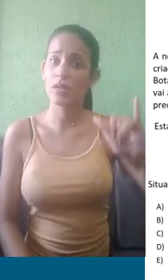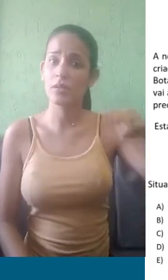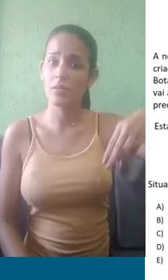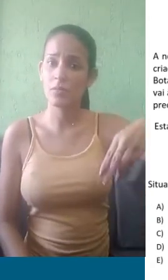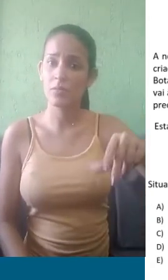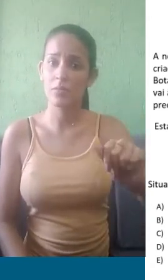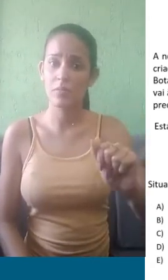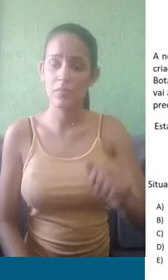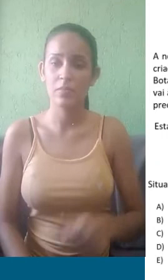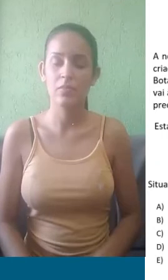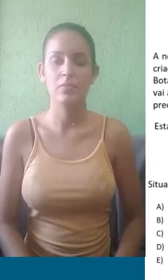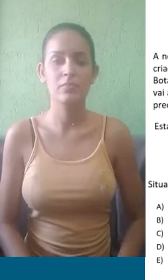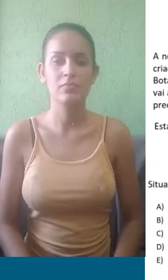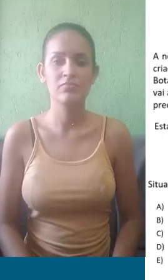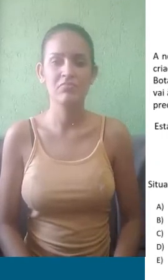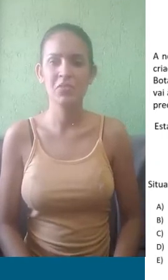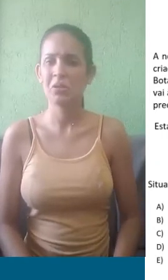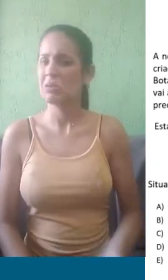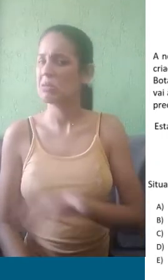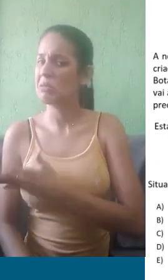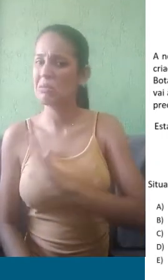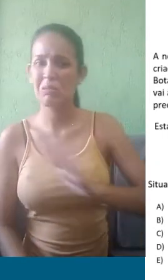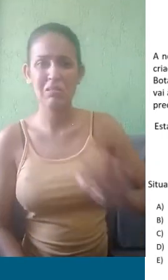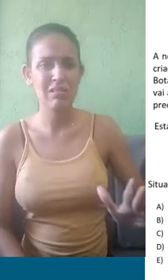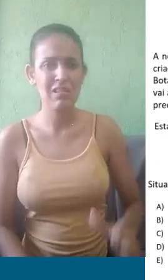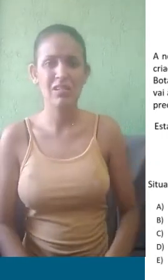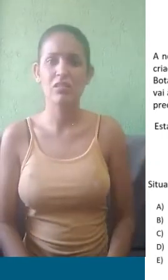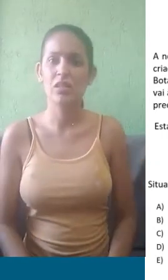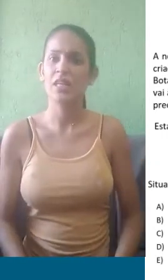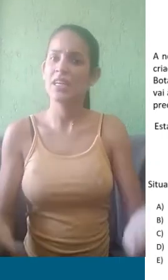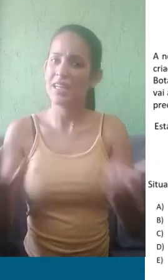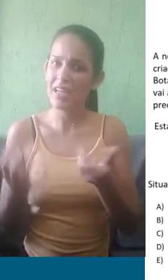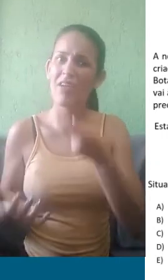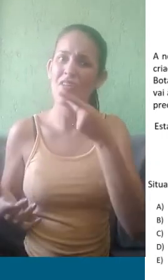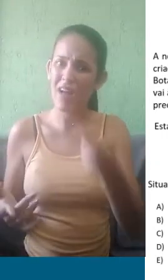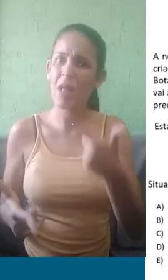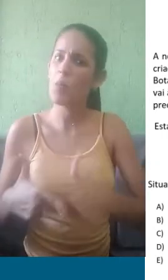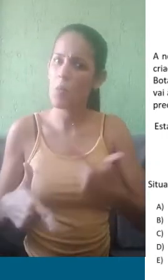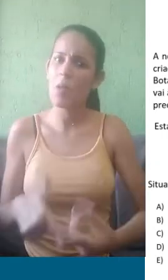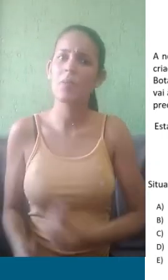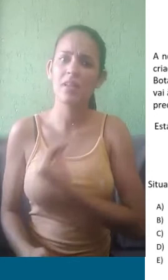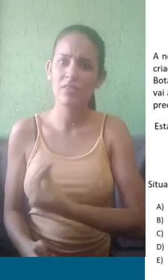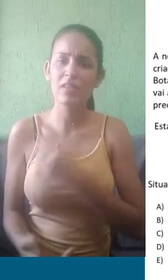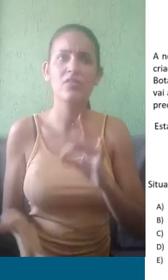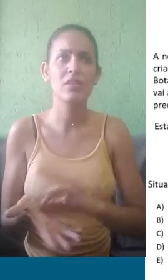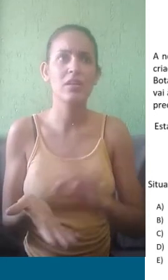medida em que foge dos clichês e denuncia a hipocrisia e as mazelas da sociedade vigente.